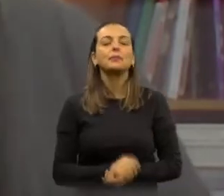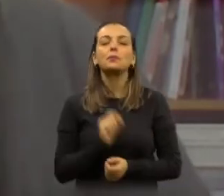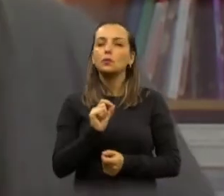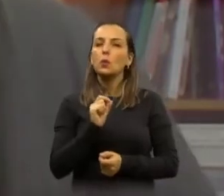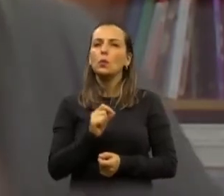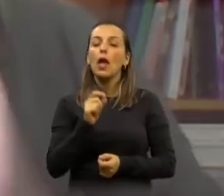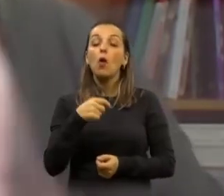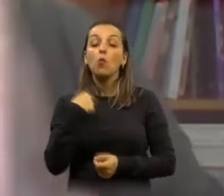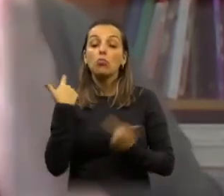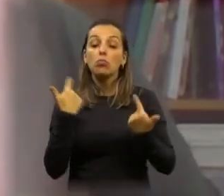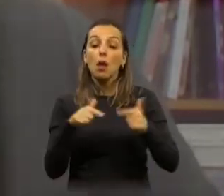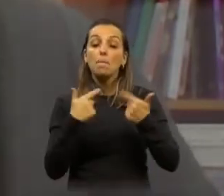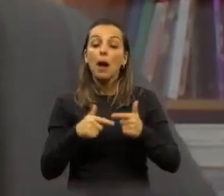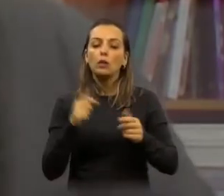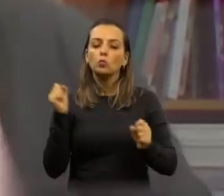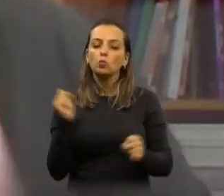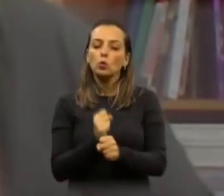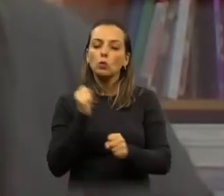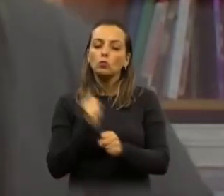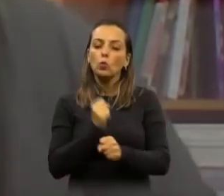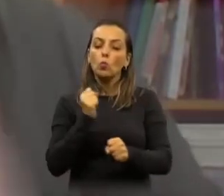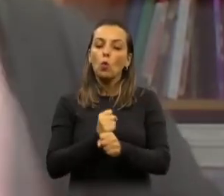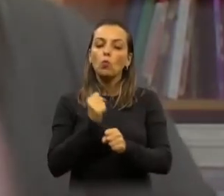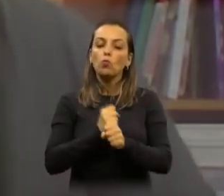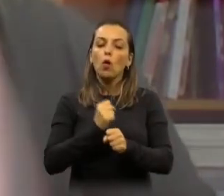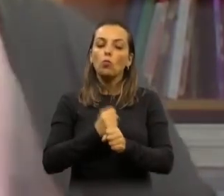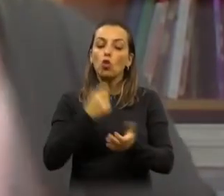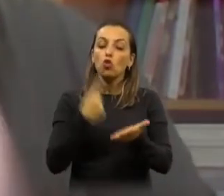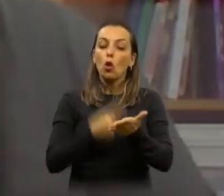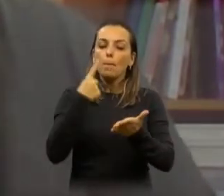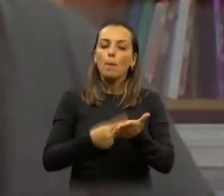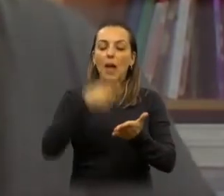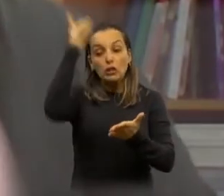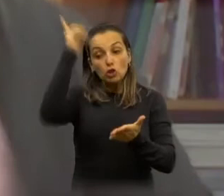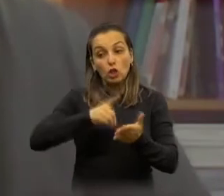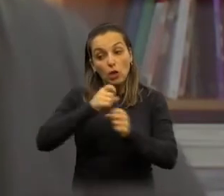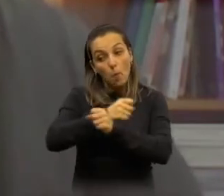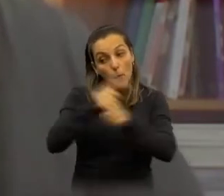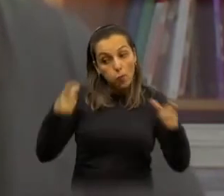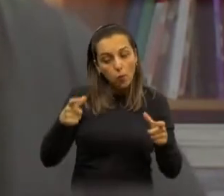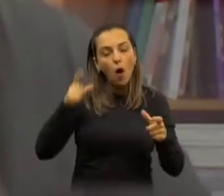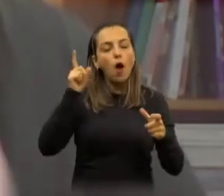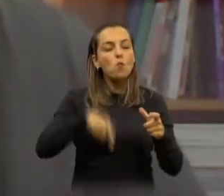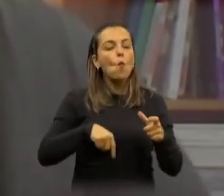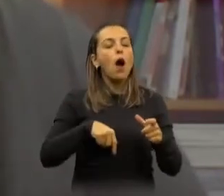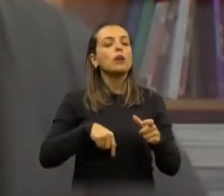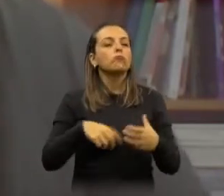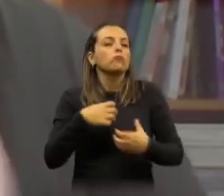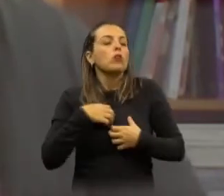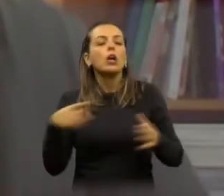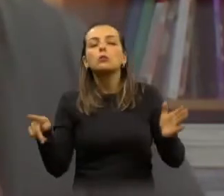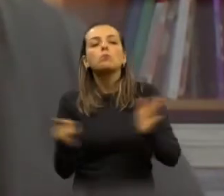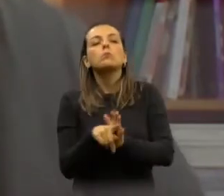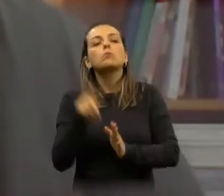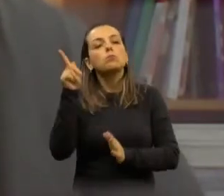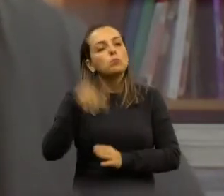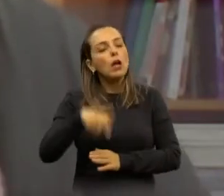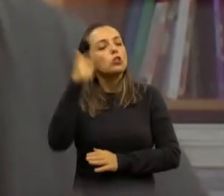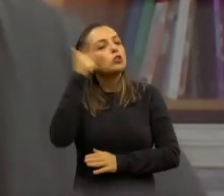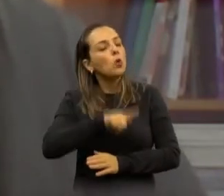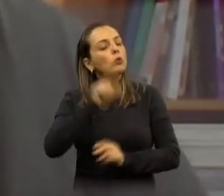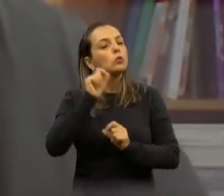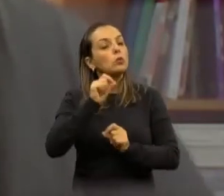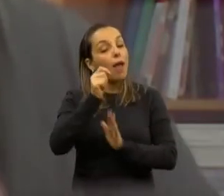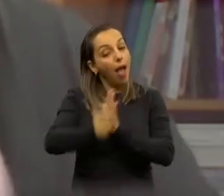nosso trabalho é construir uma agenda de aumento de direitos e que só assim a gente vai construir